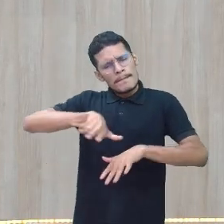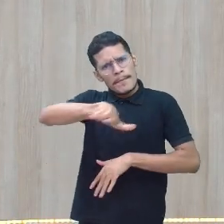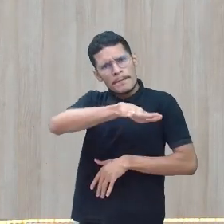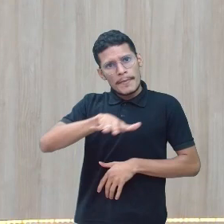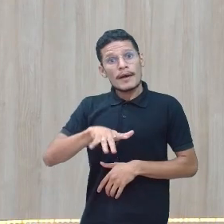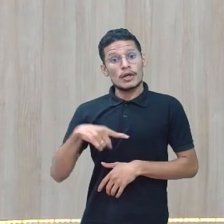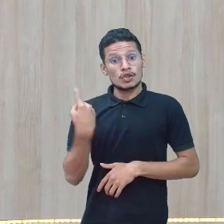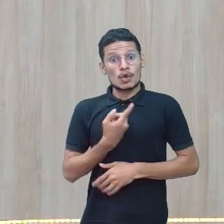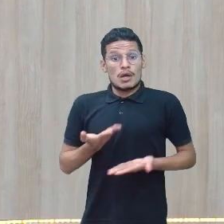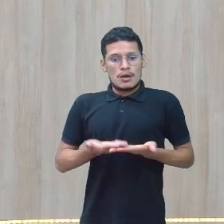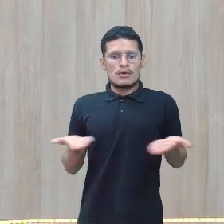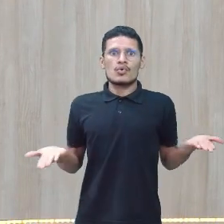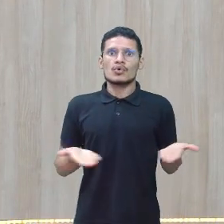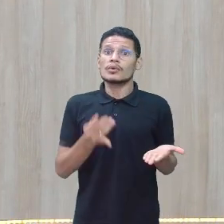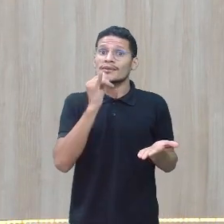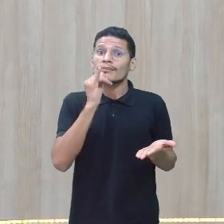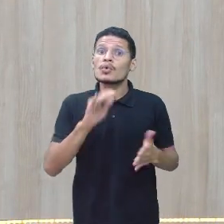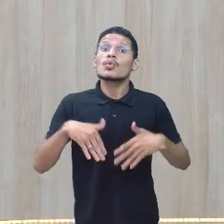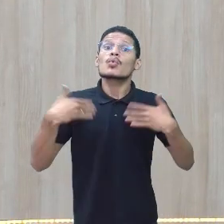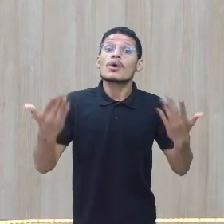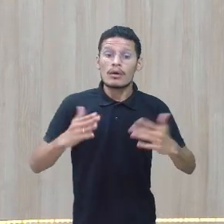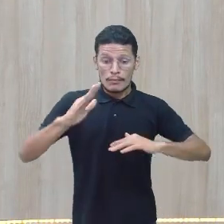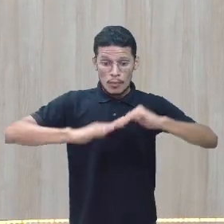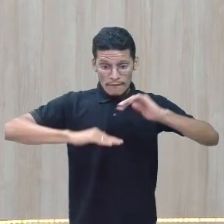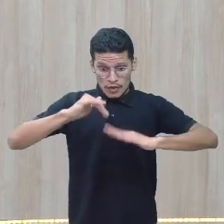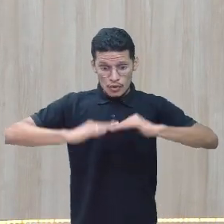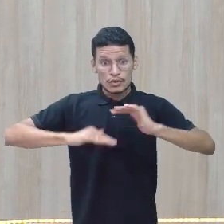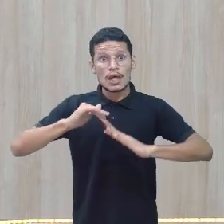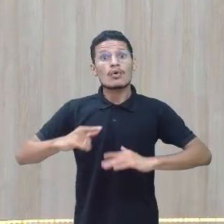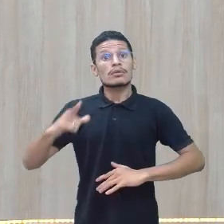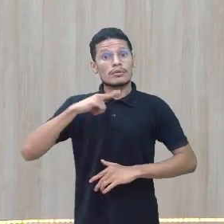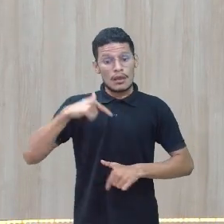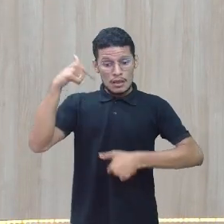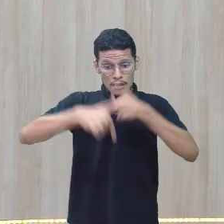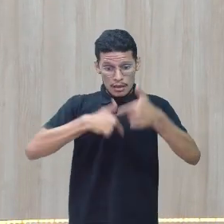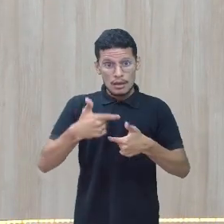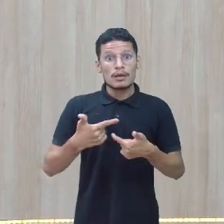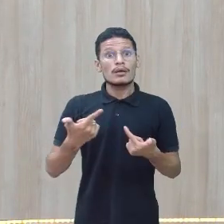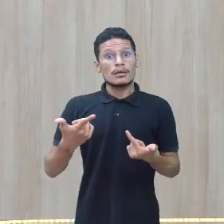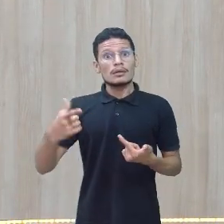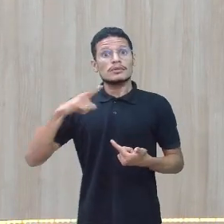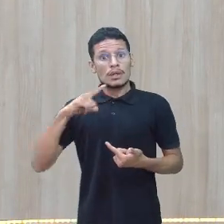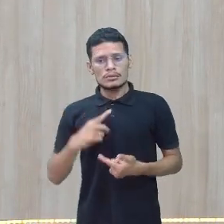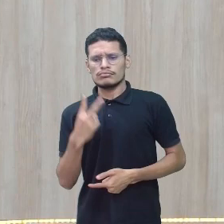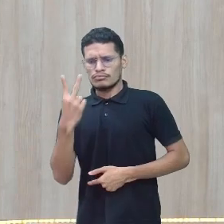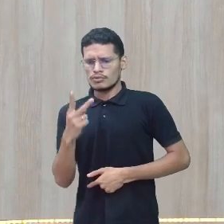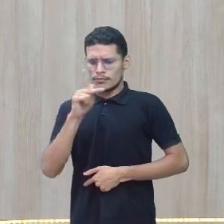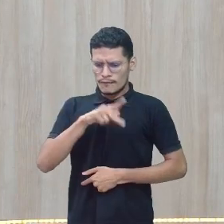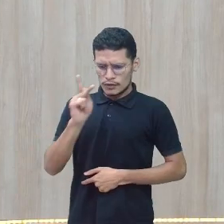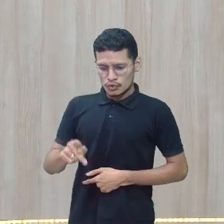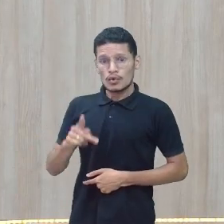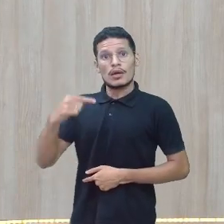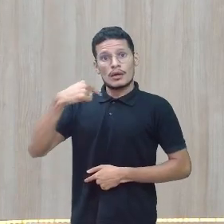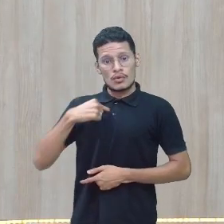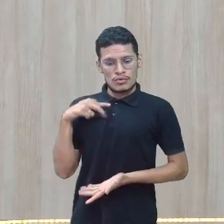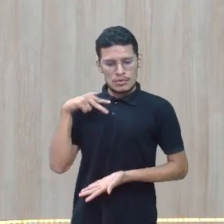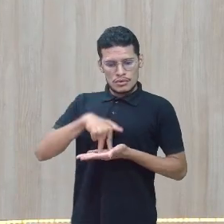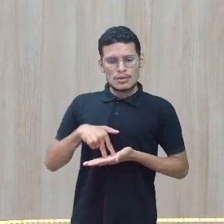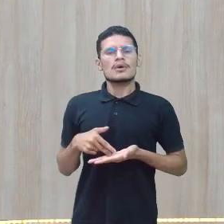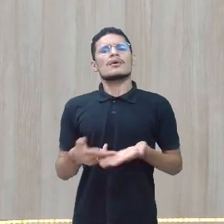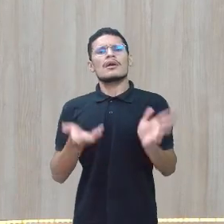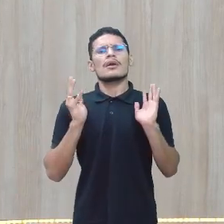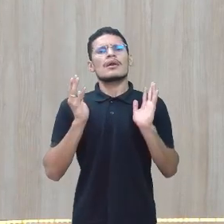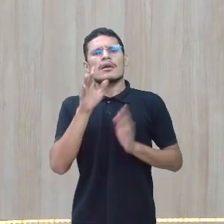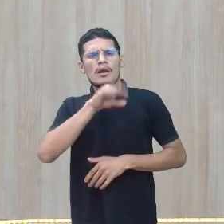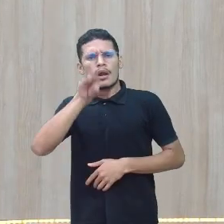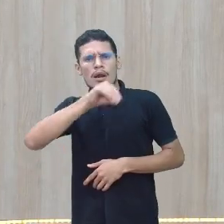aqui fazendo a aula. Quais são os profissionais que estão fazendo essa aula? Tem 2 professoras, uma aqui dentro do estúdio e uma ali